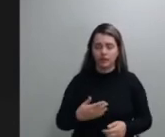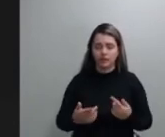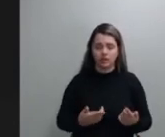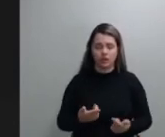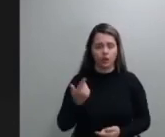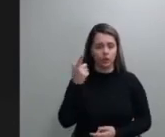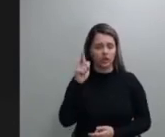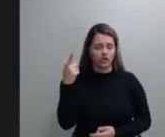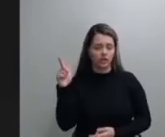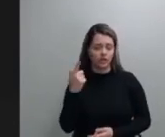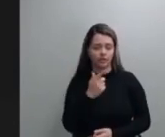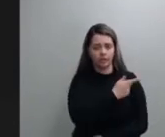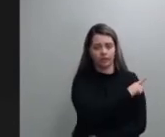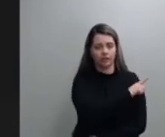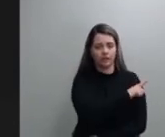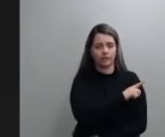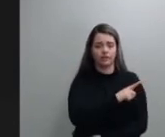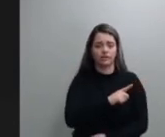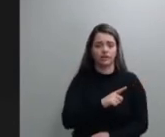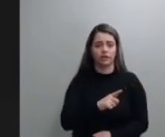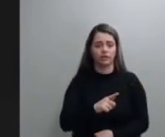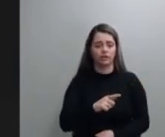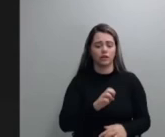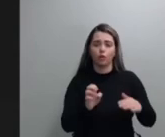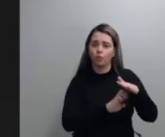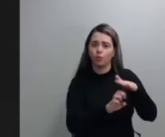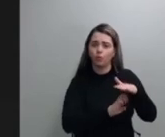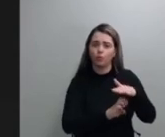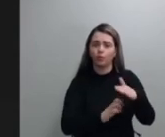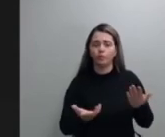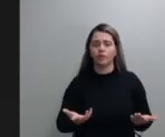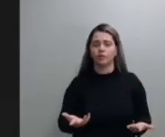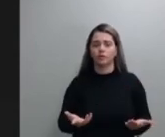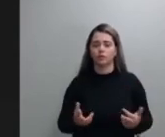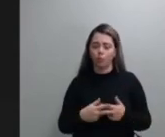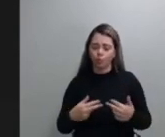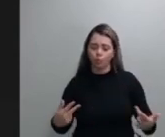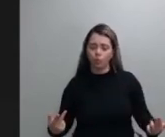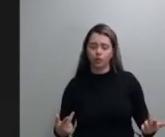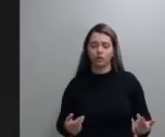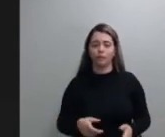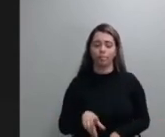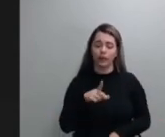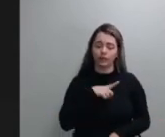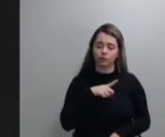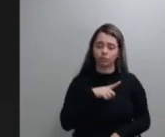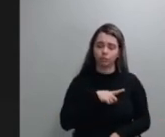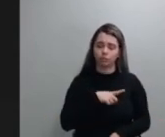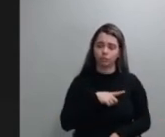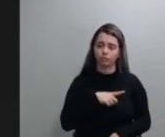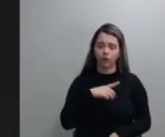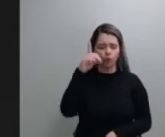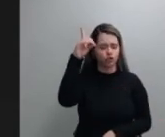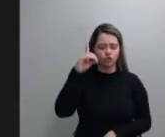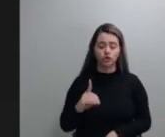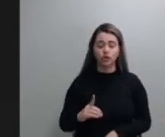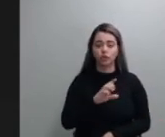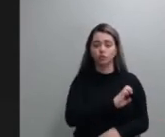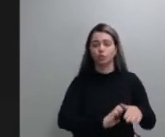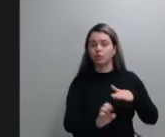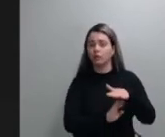na determinação desses negócios ele é apenas um acionista no presente caso foi imprescindível a